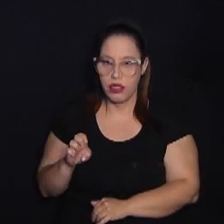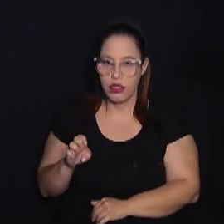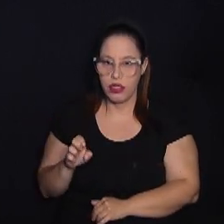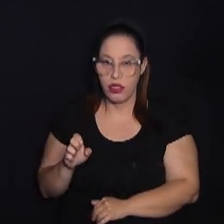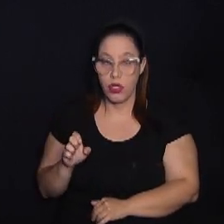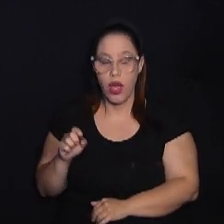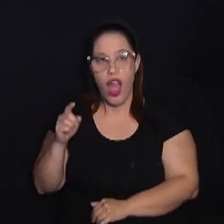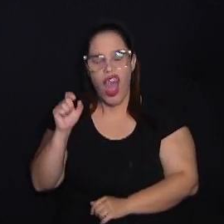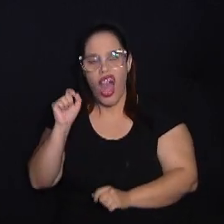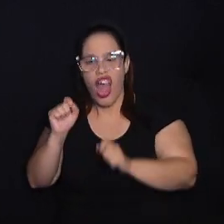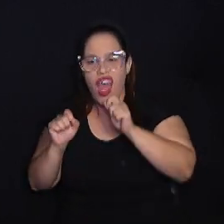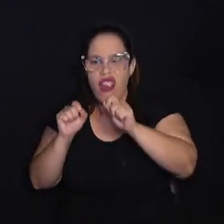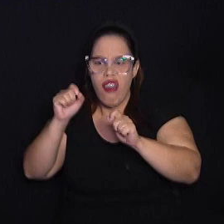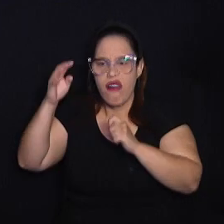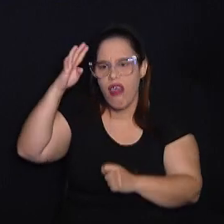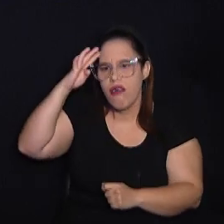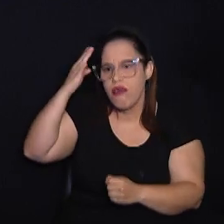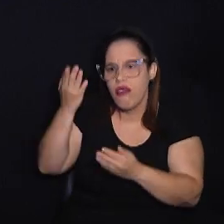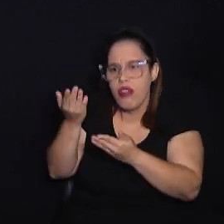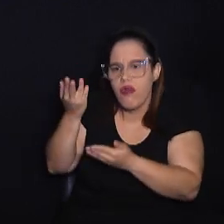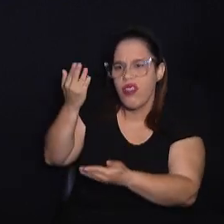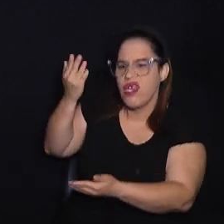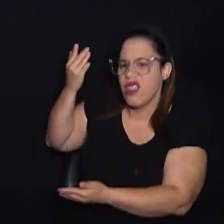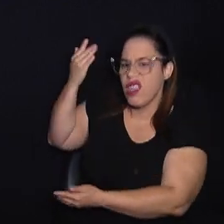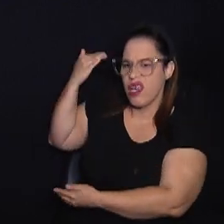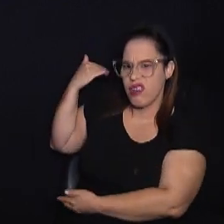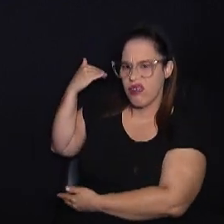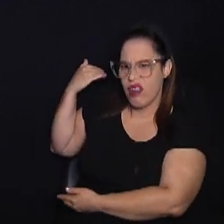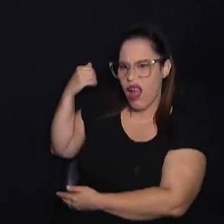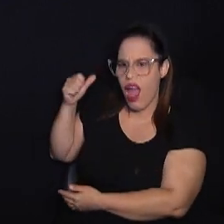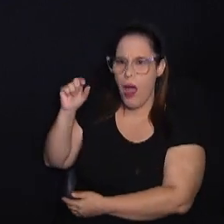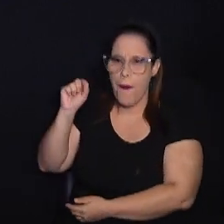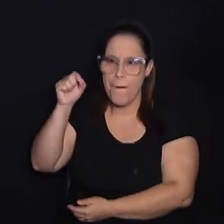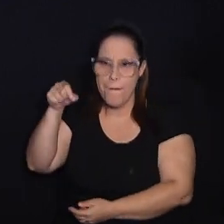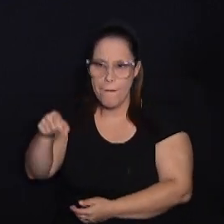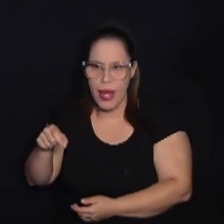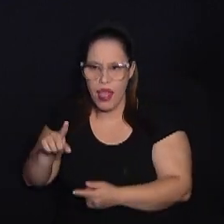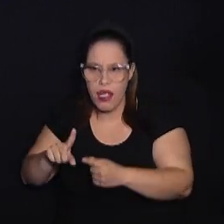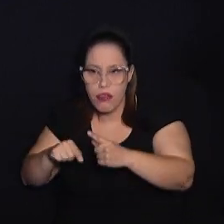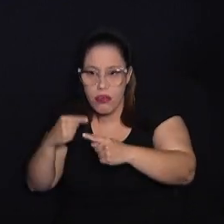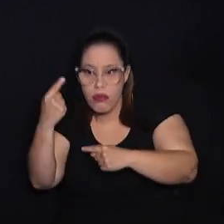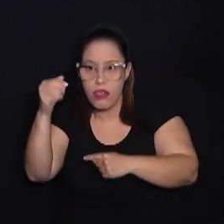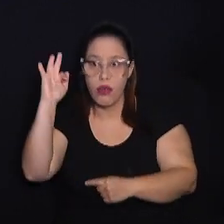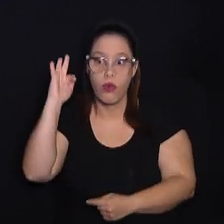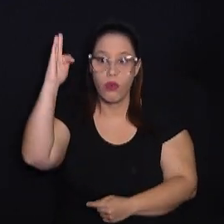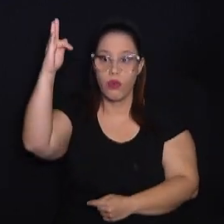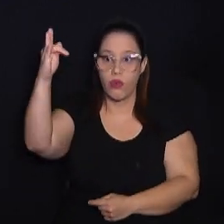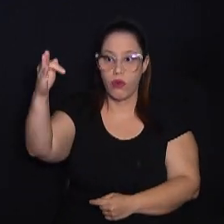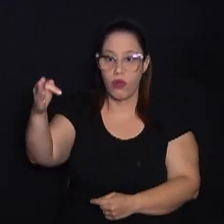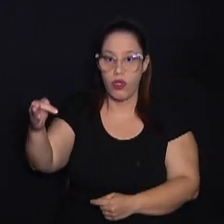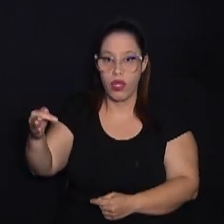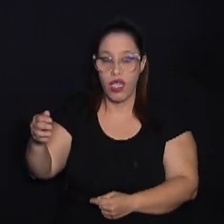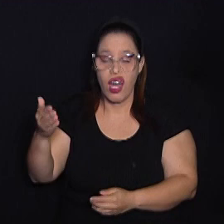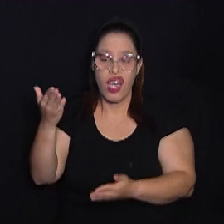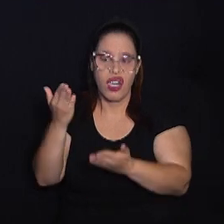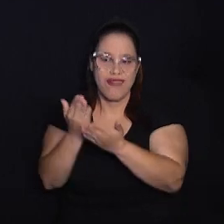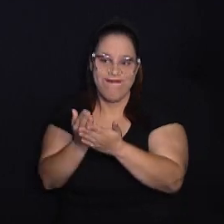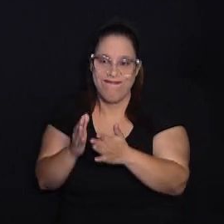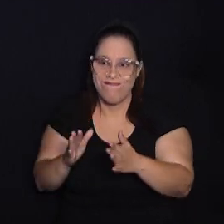Cada sonho que você deixa para trás é um pedaço do seu futuro que deixa de